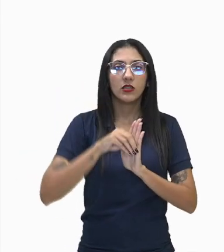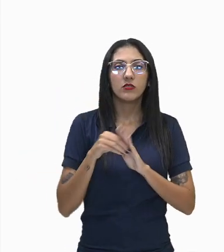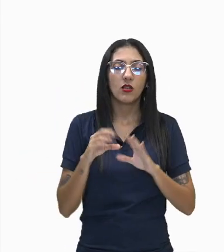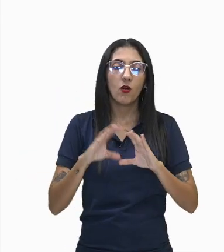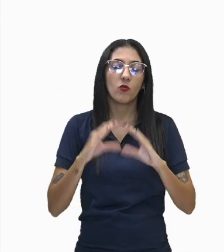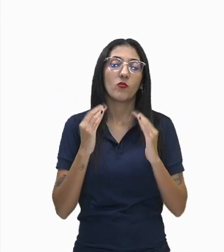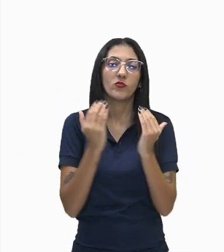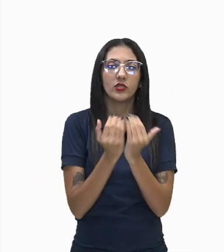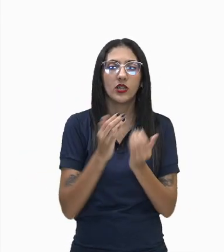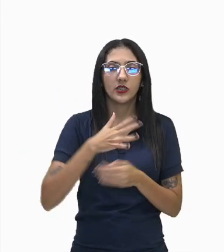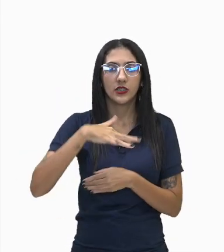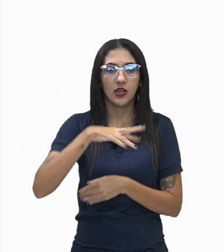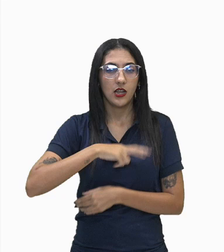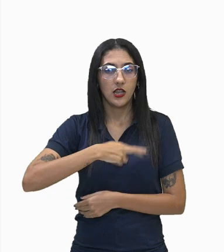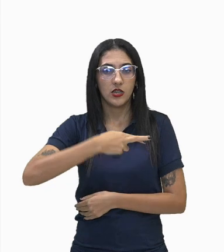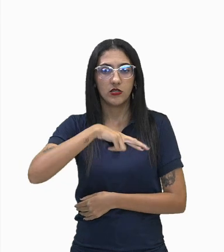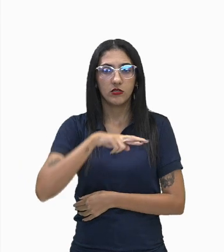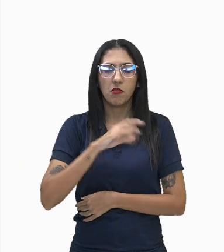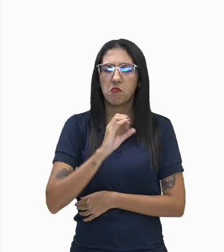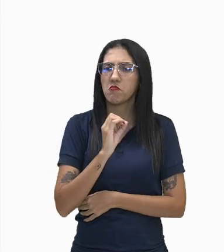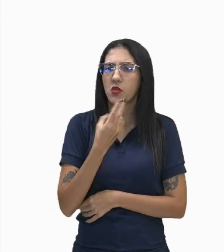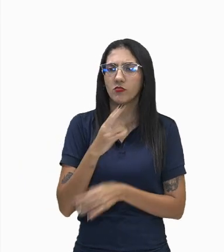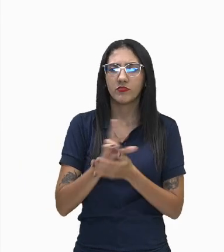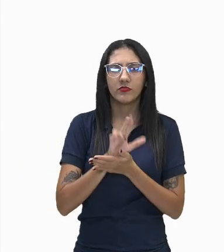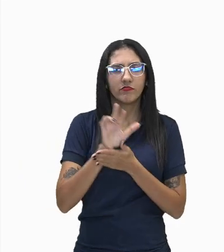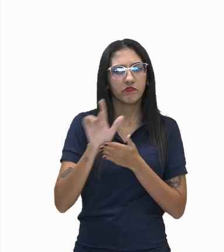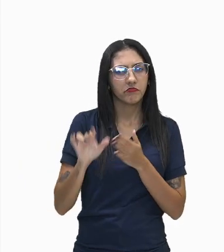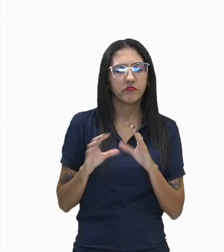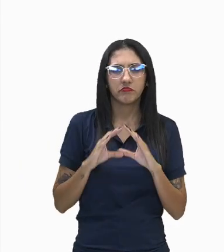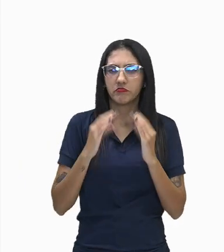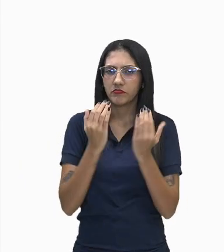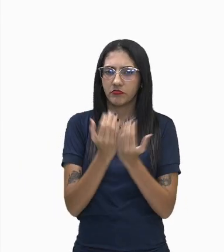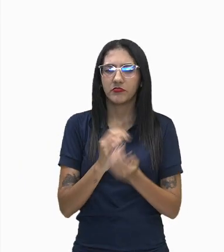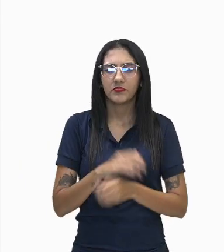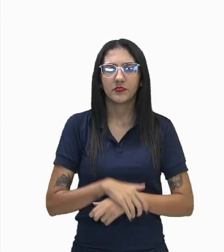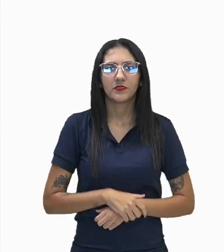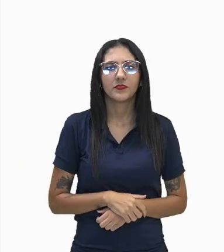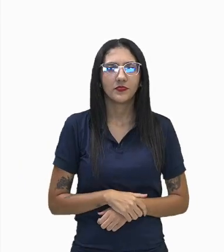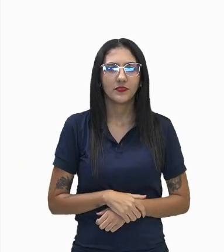comunidade religiosa ou das diferentes comunidades